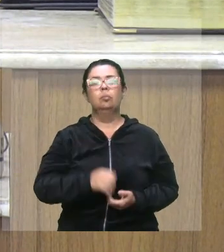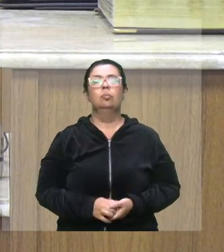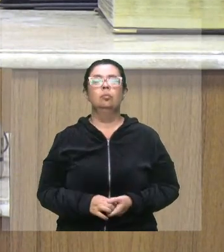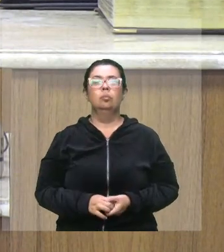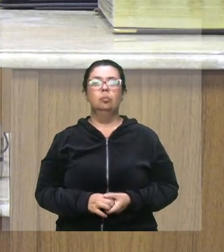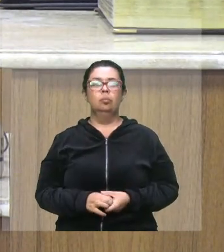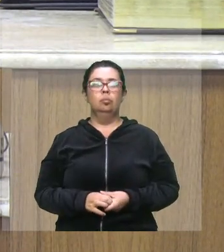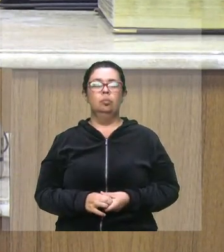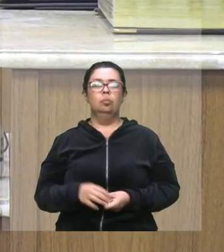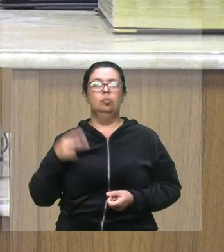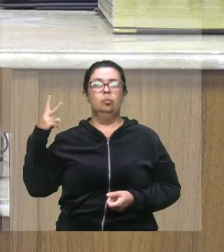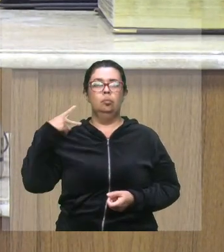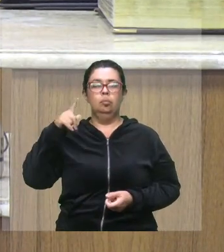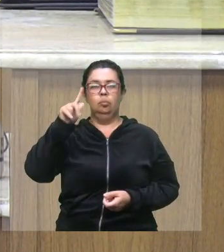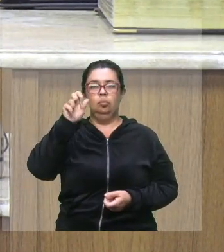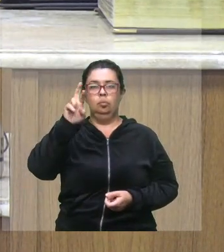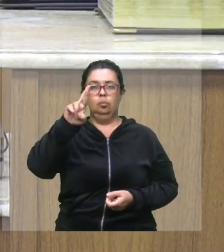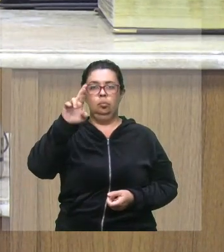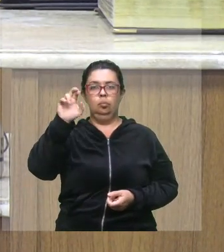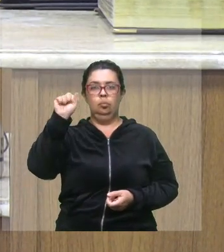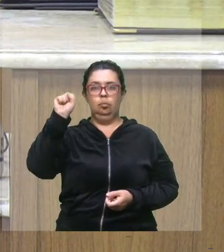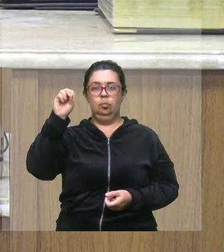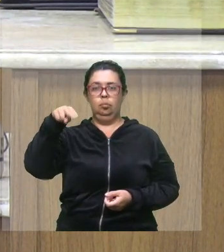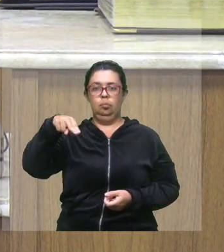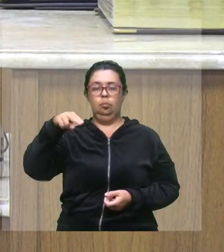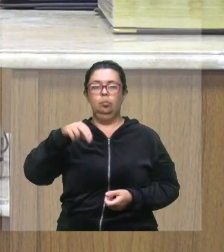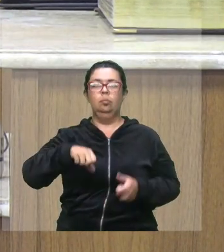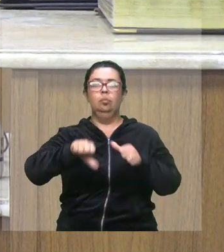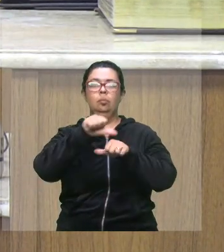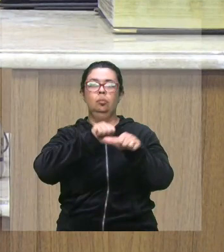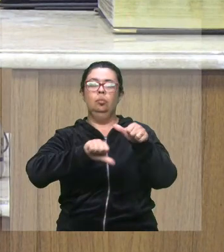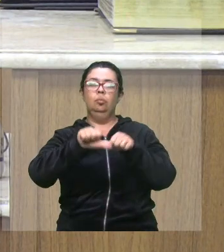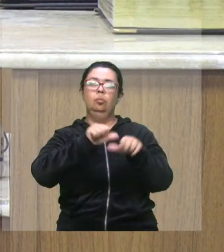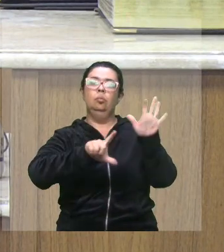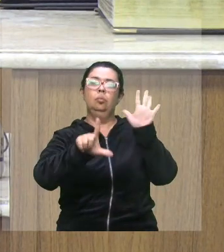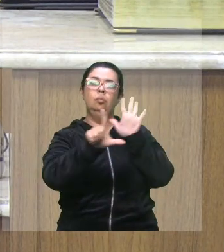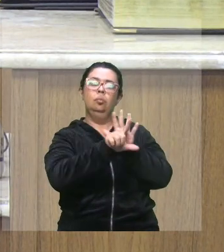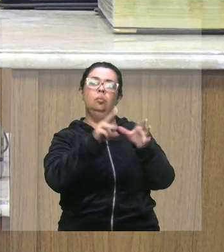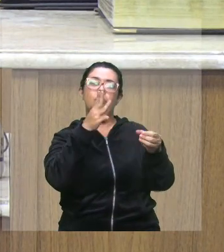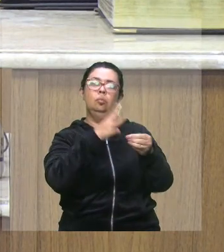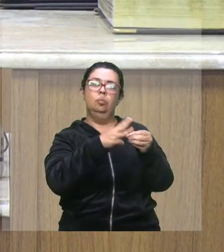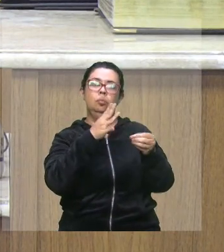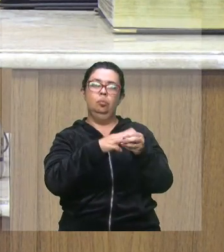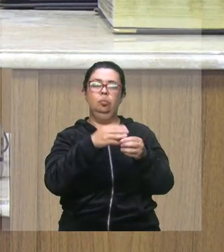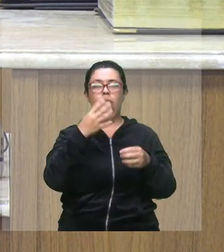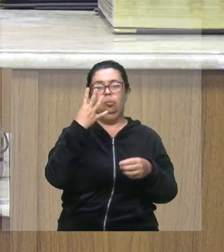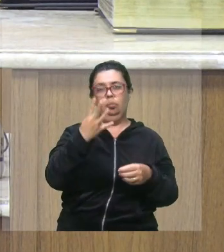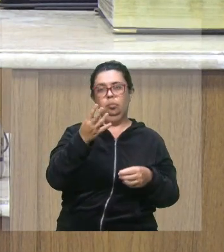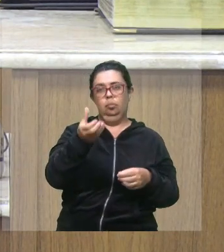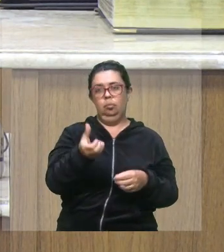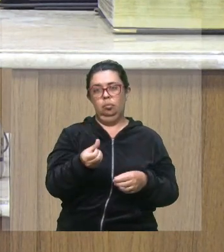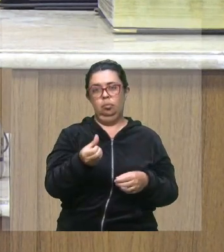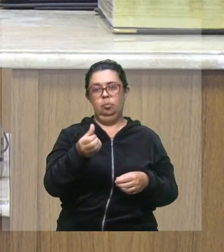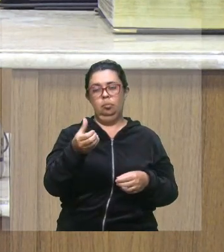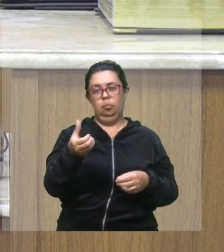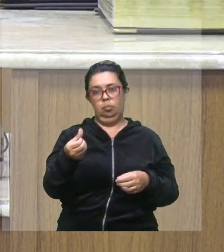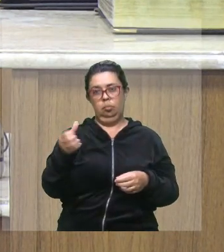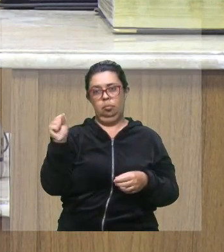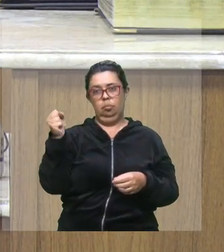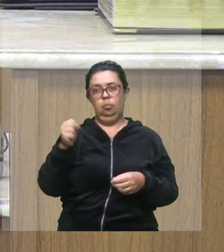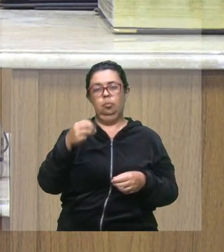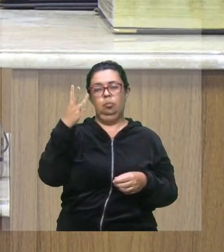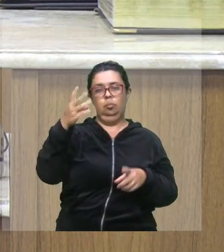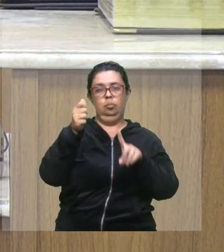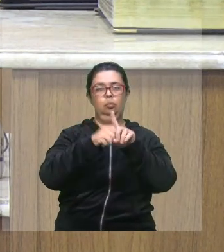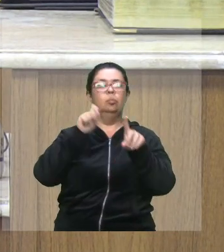60/2024, do vereador Gerson Alves de Souza, altera dispositivos da Lei Municipal 4.768, de 3